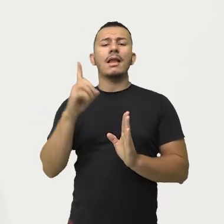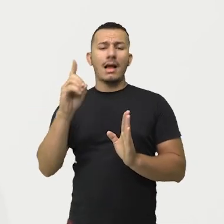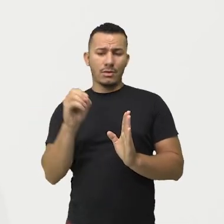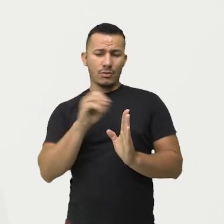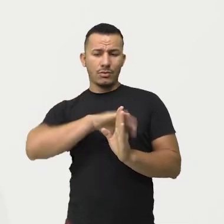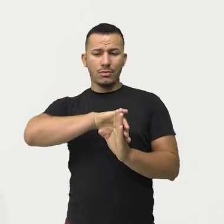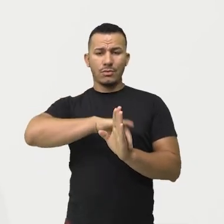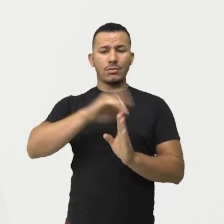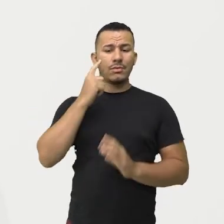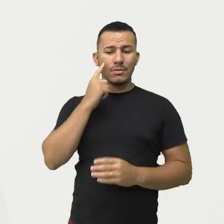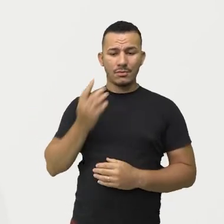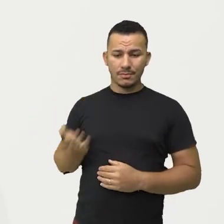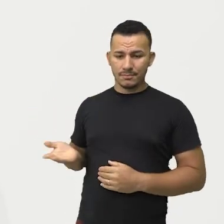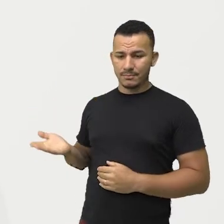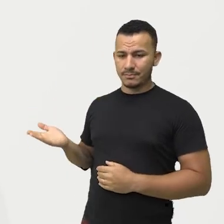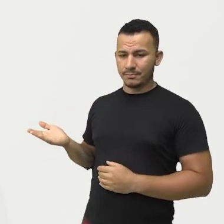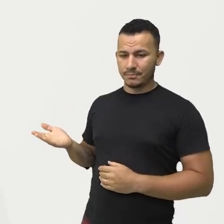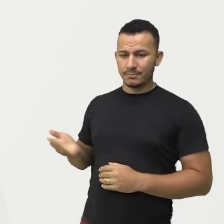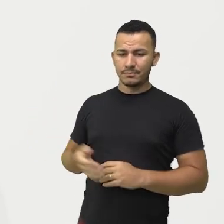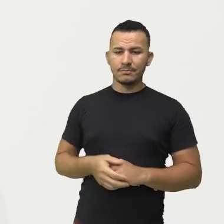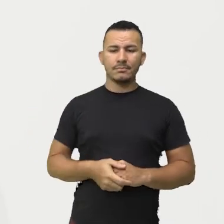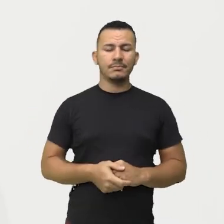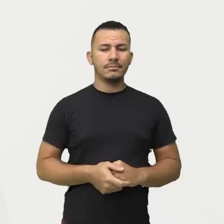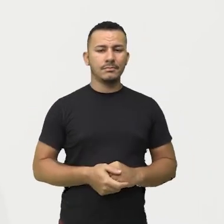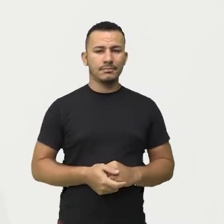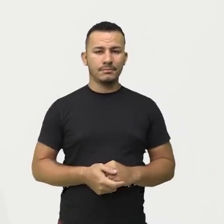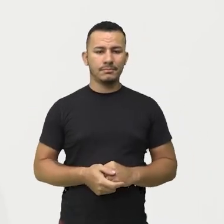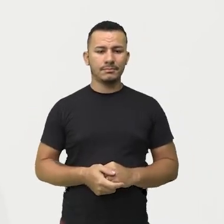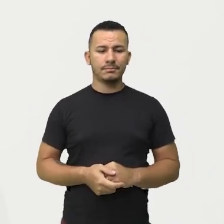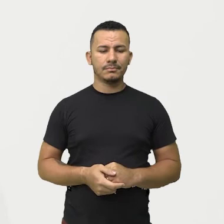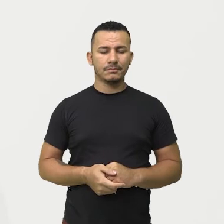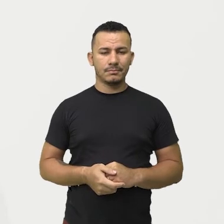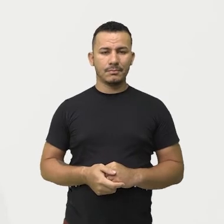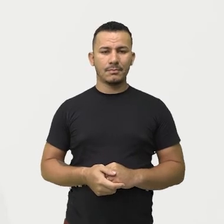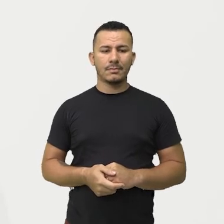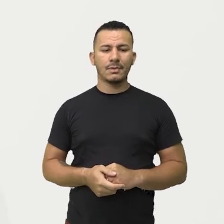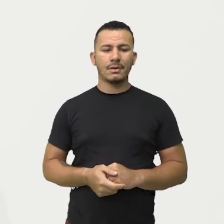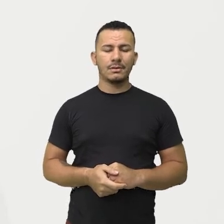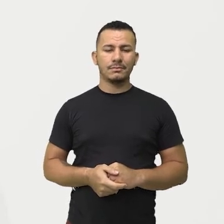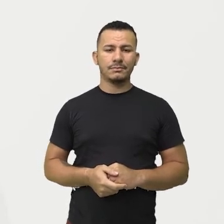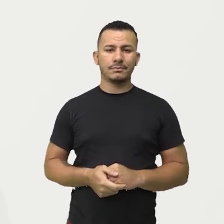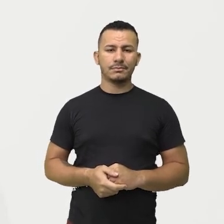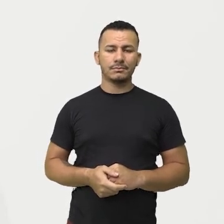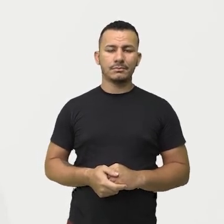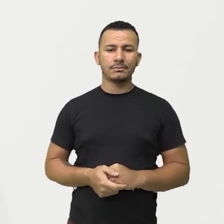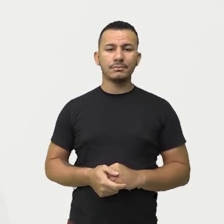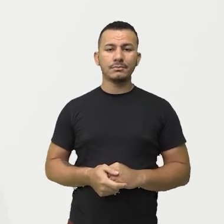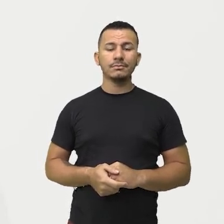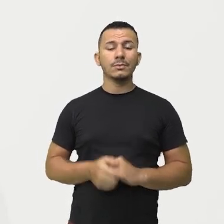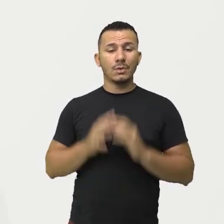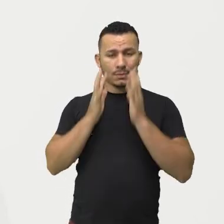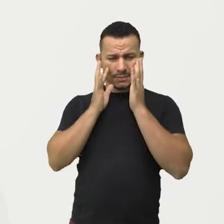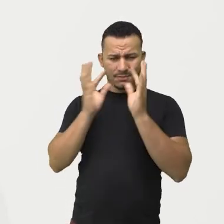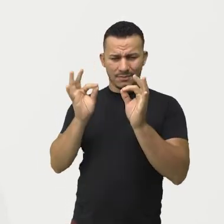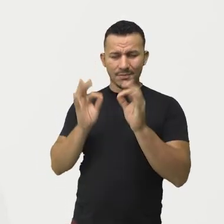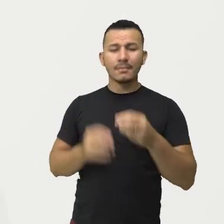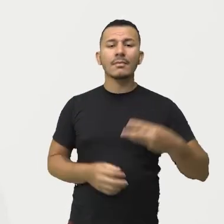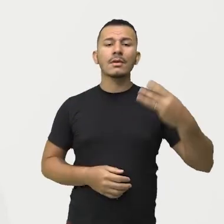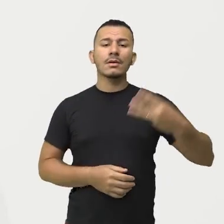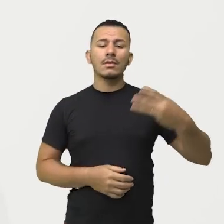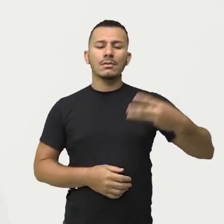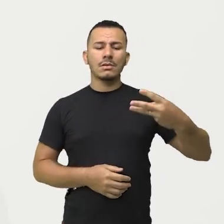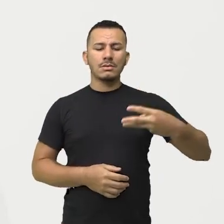ó. Olha só, são os lados, beleza. Outro olhinho, né? Bota o olho aí. E terceiro,